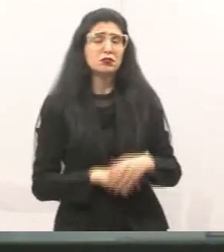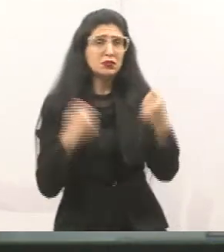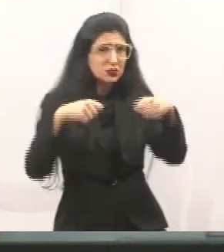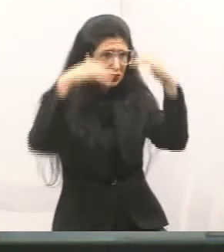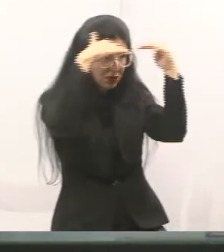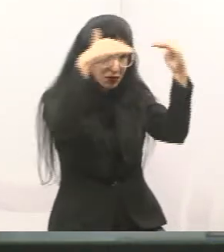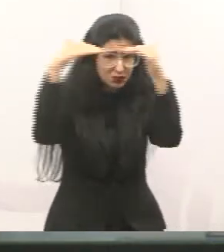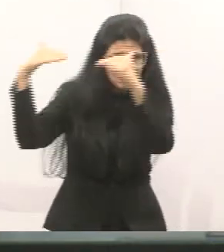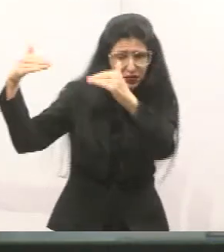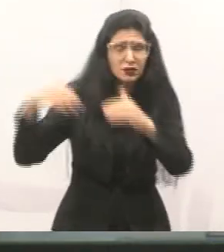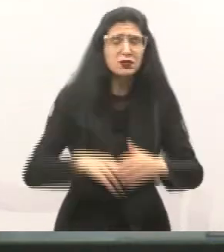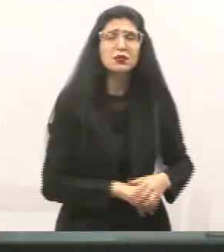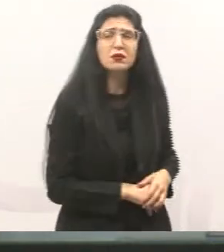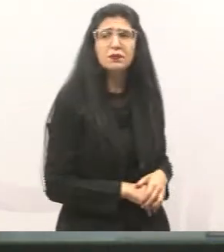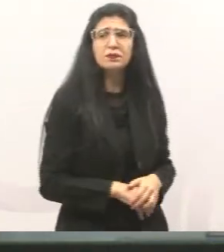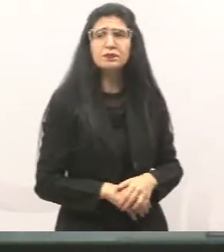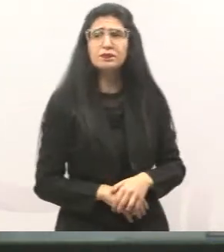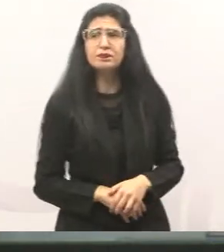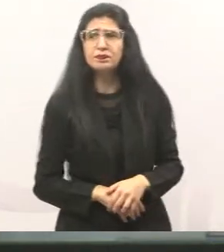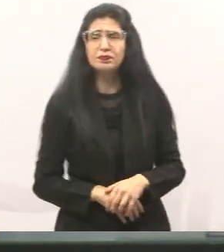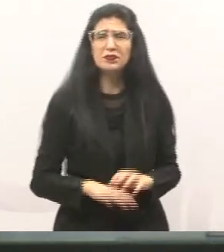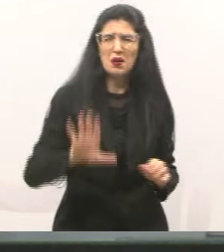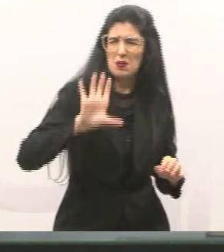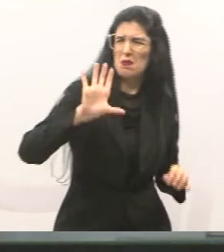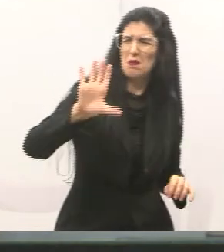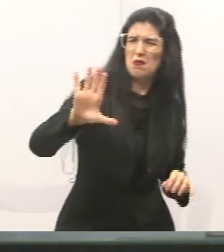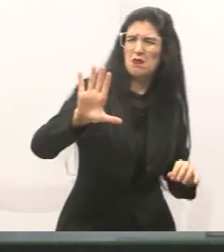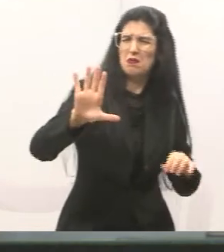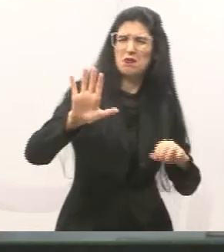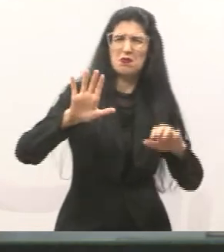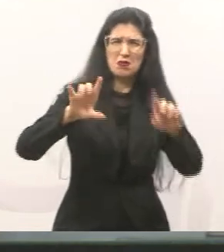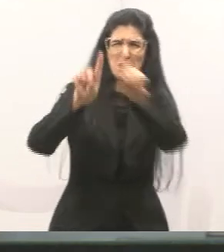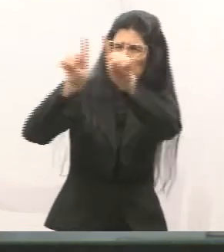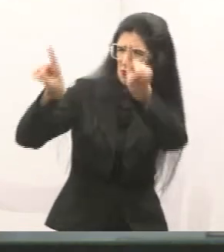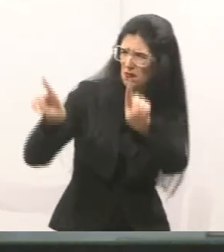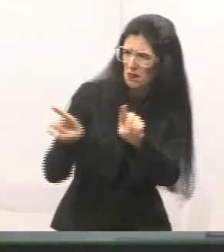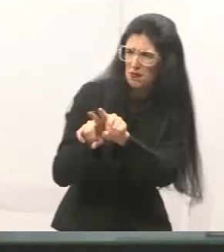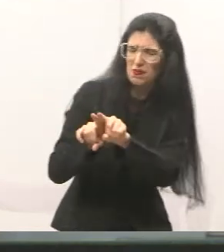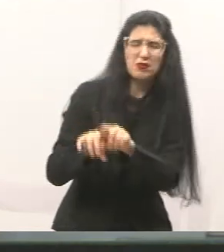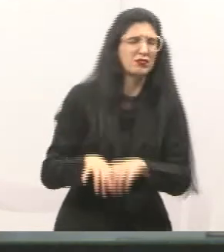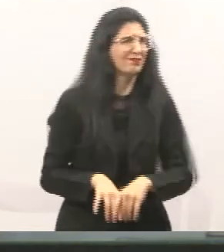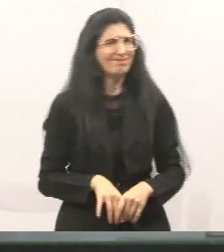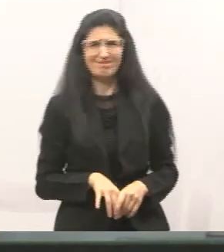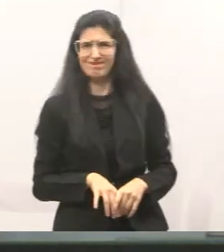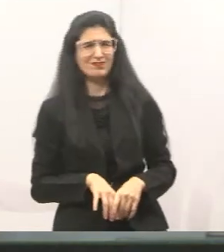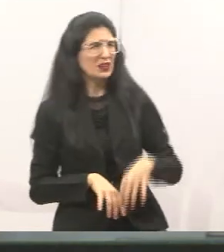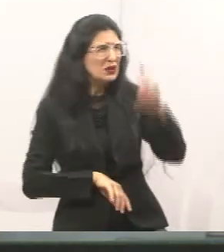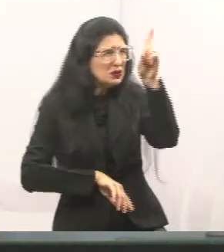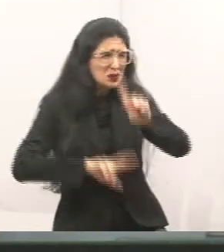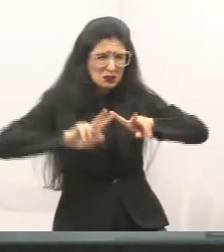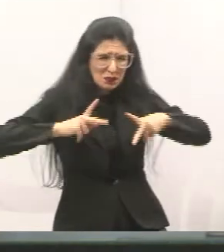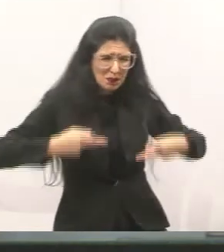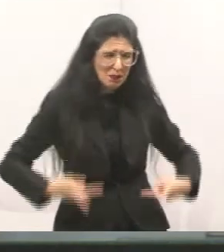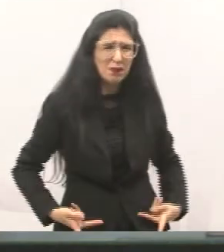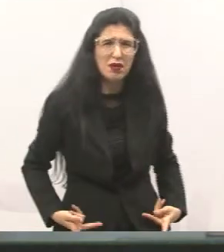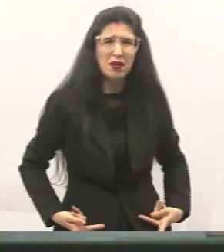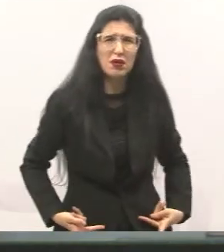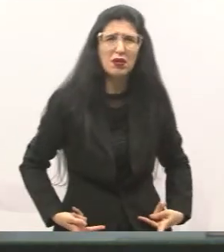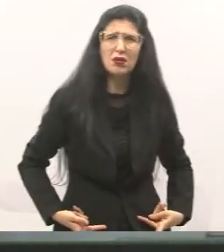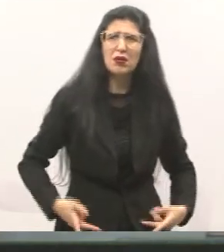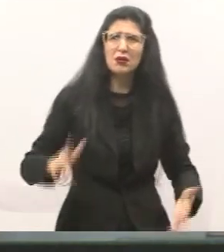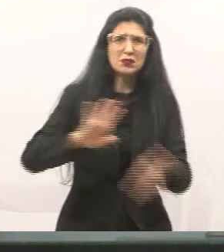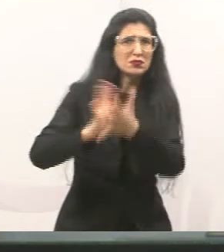que o selo supracitado fere praticamente todos os direitos humanos e fundamentais garantidos em nossa